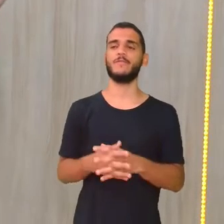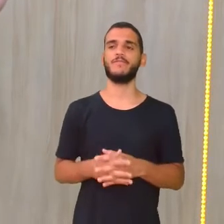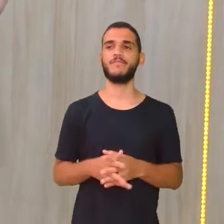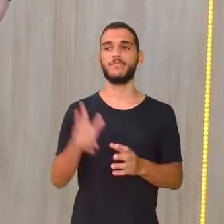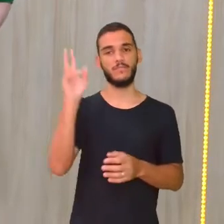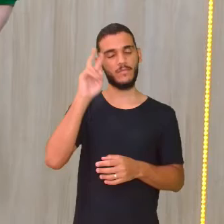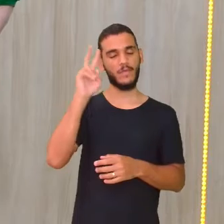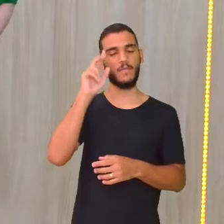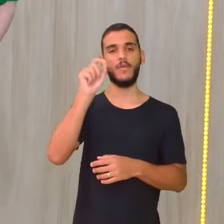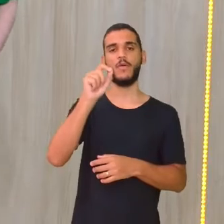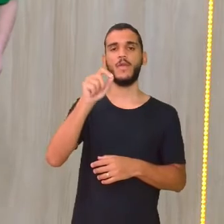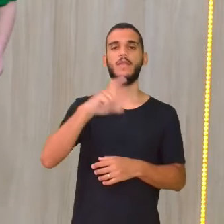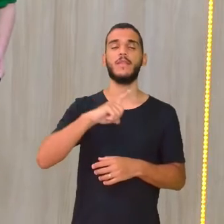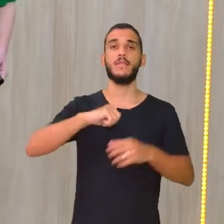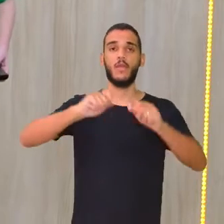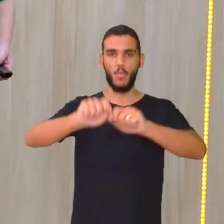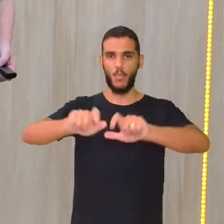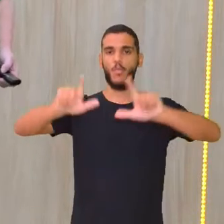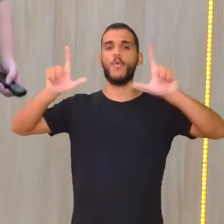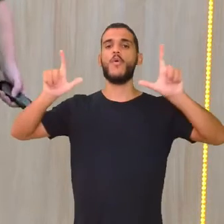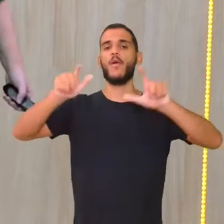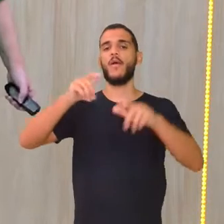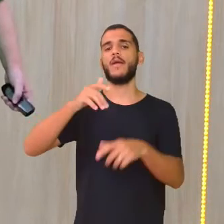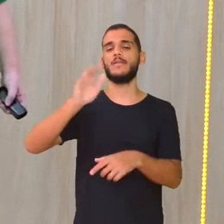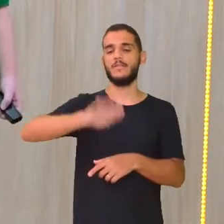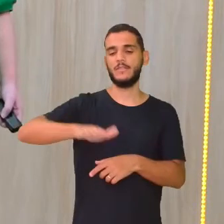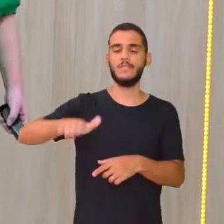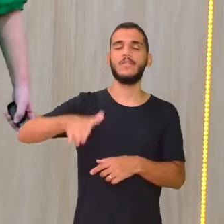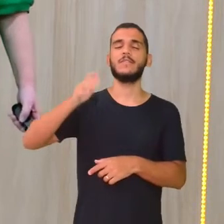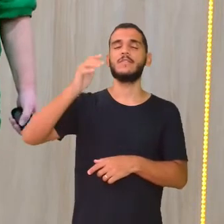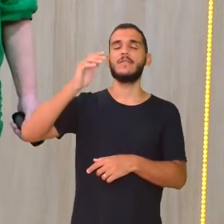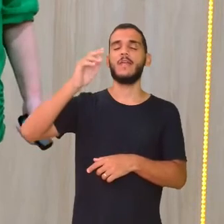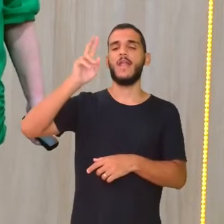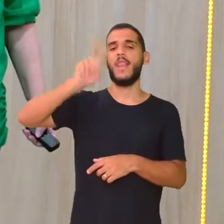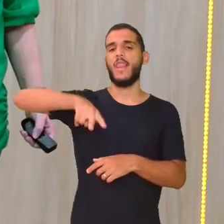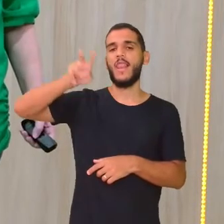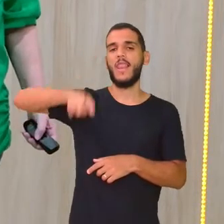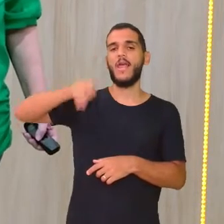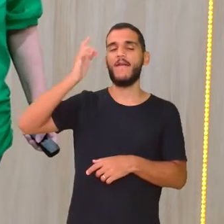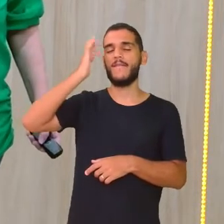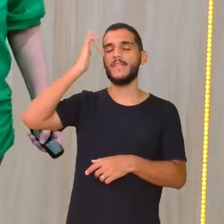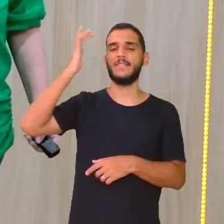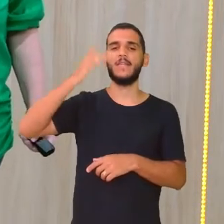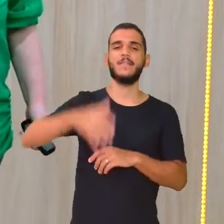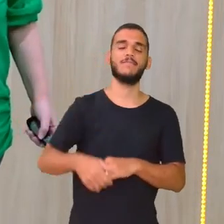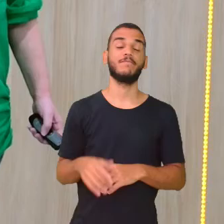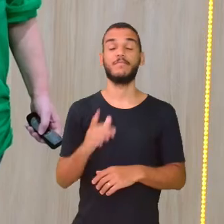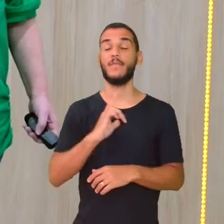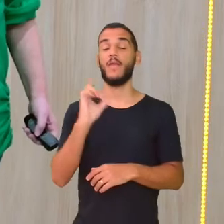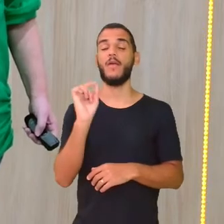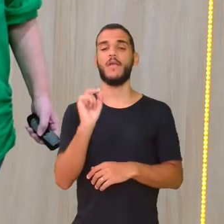se der um zoom, os meninos vão ler com mais facilidade. Que nós temos